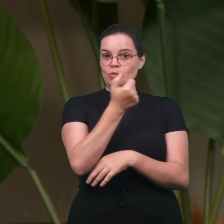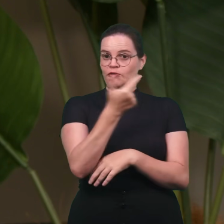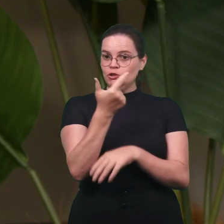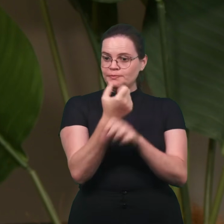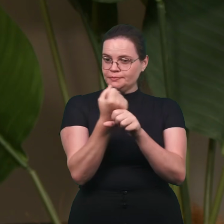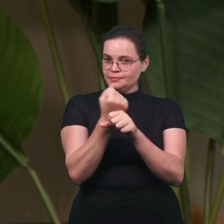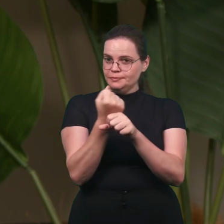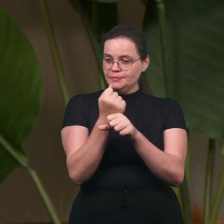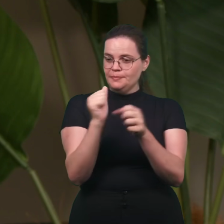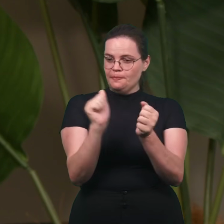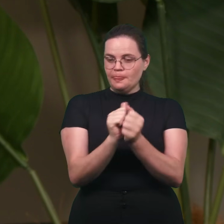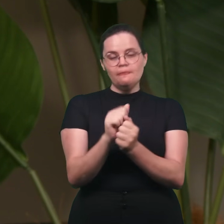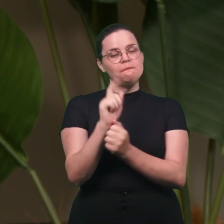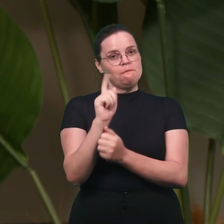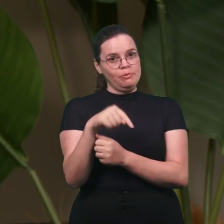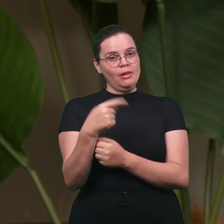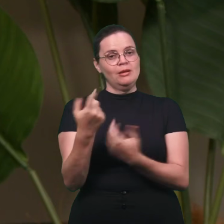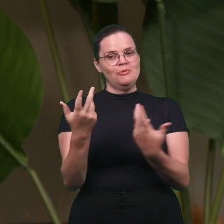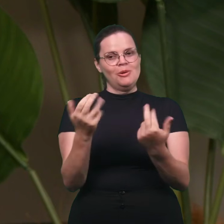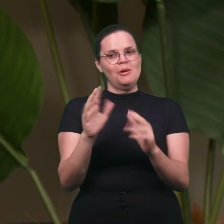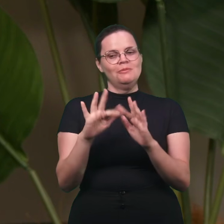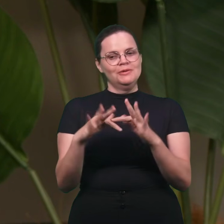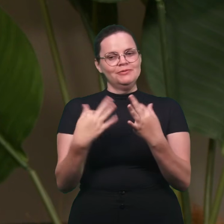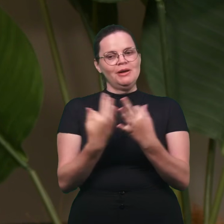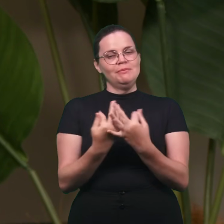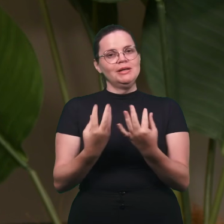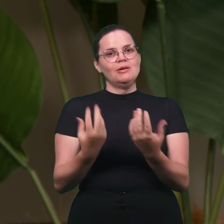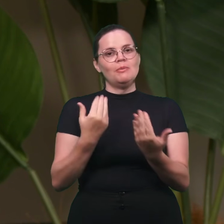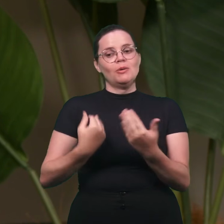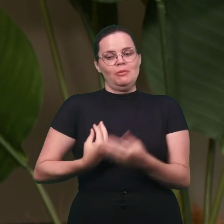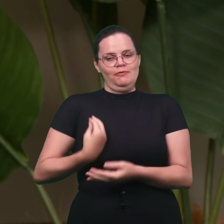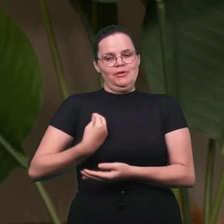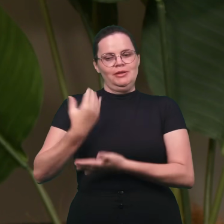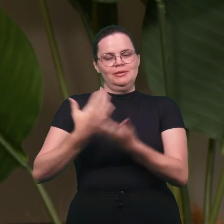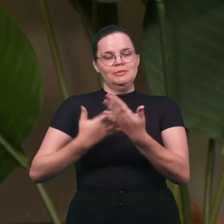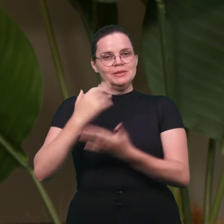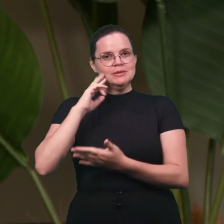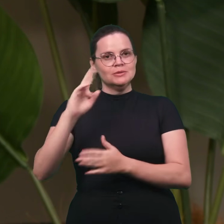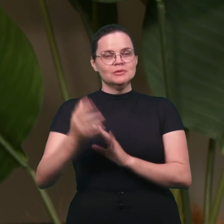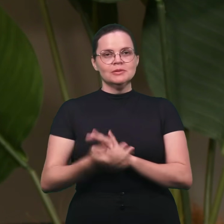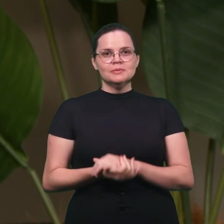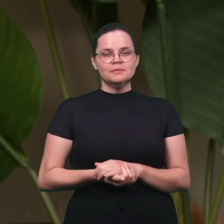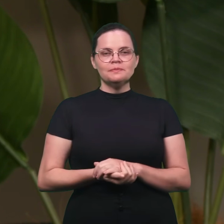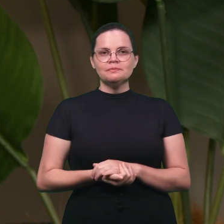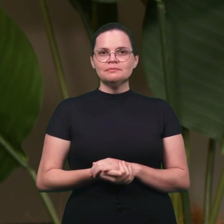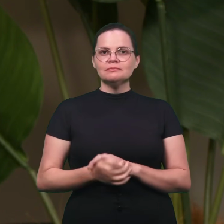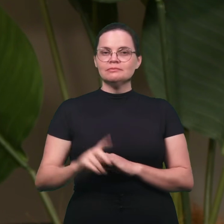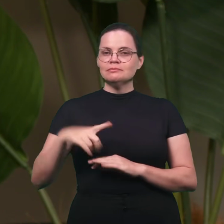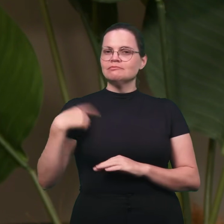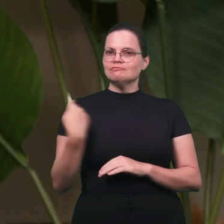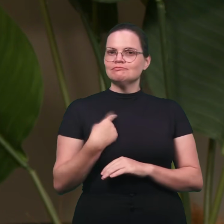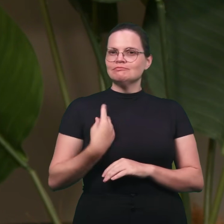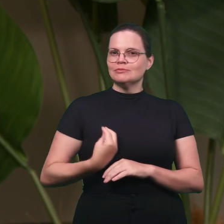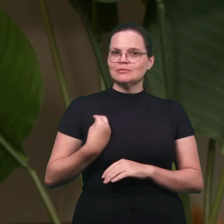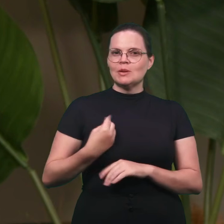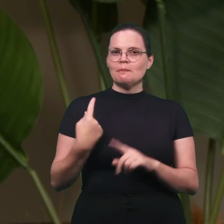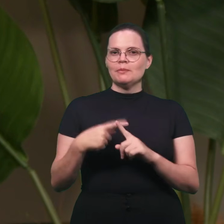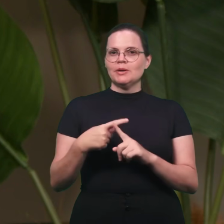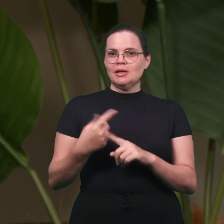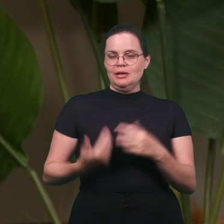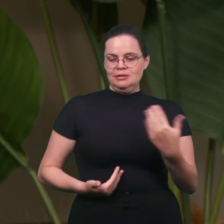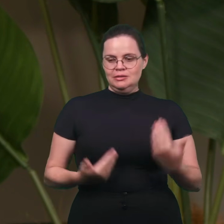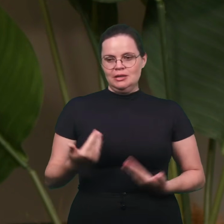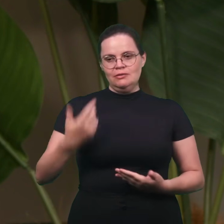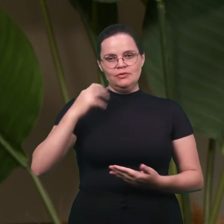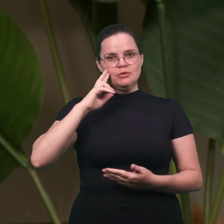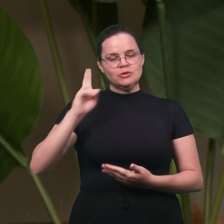hein? É uma vida na presença do Senhor. E queridos, essa é a nossa realidade. É uma vida vivida na